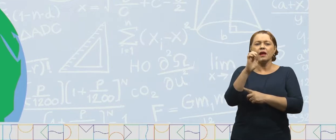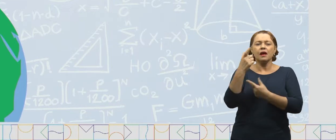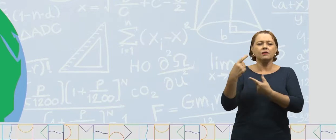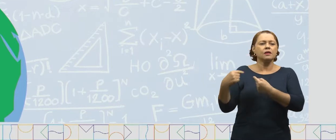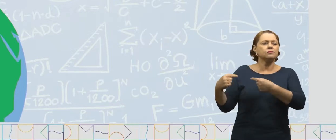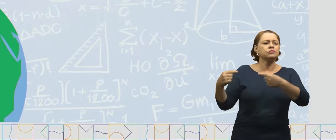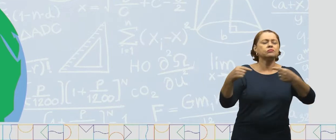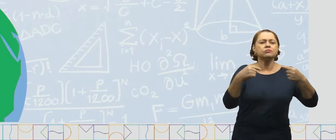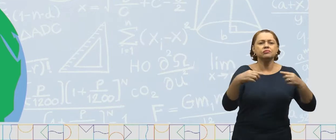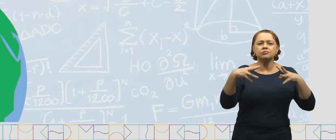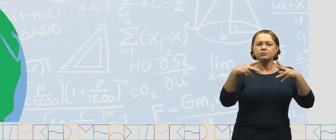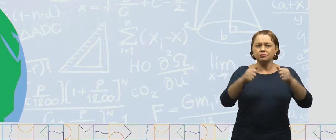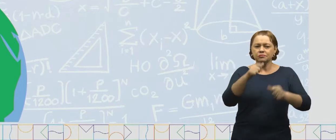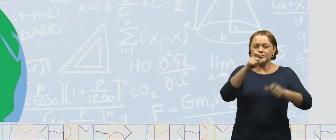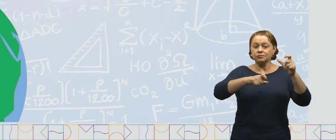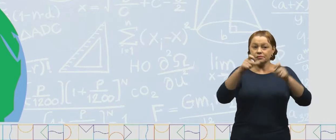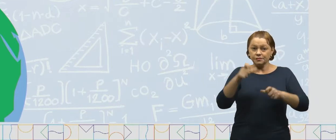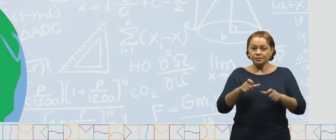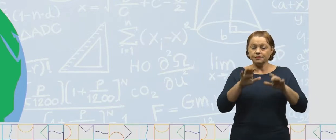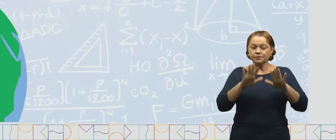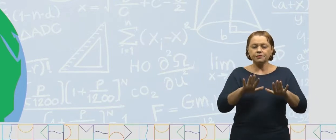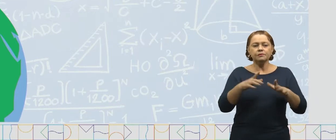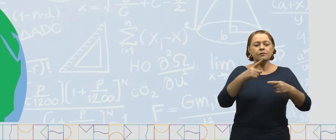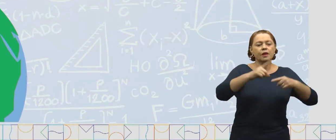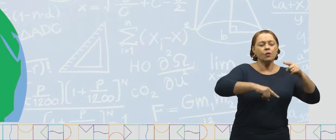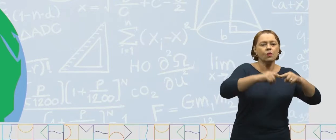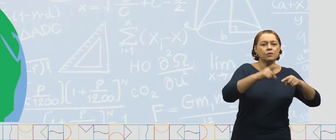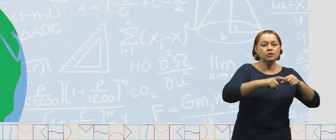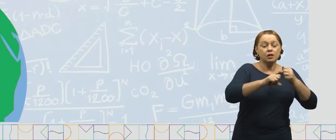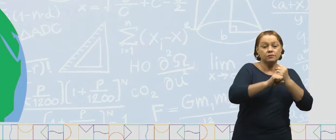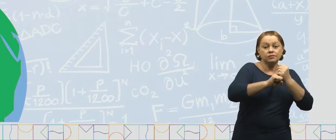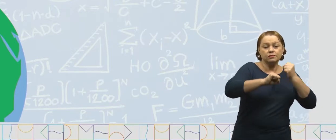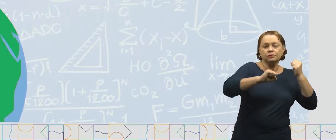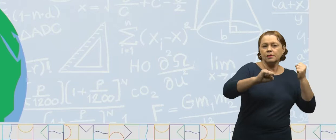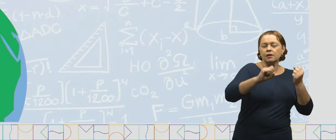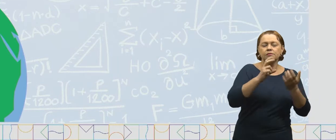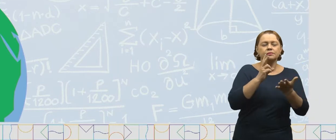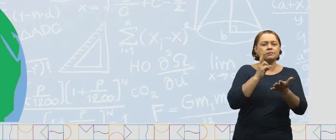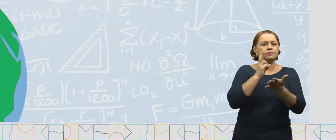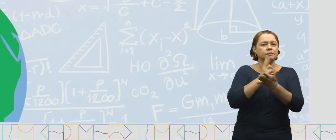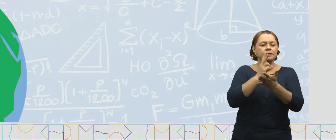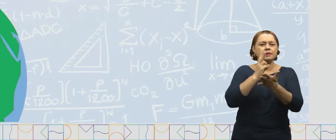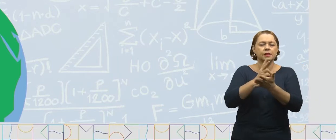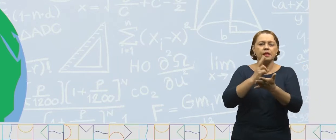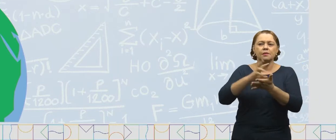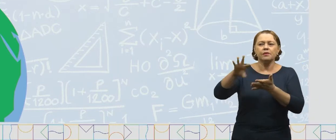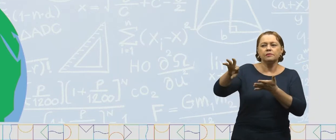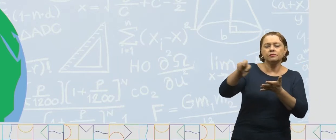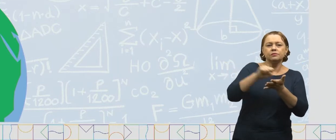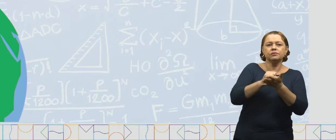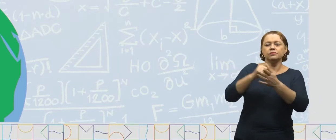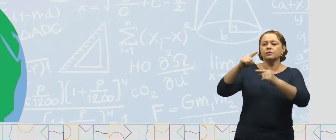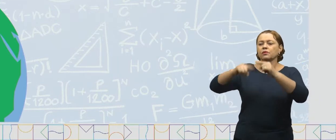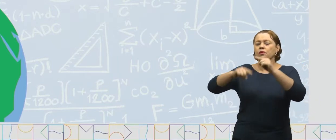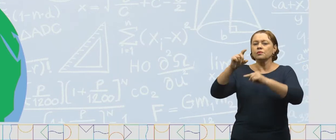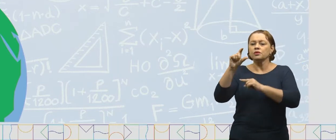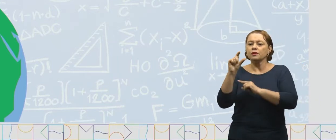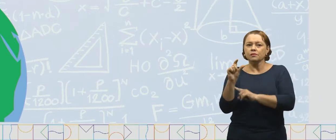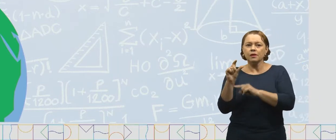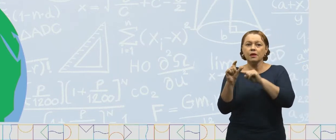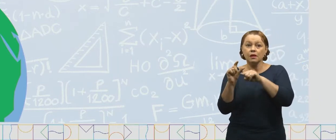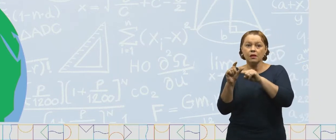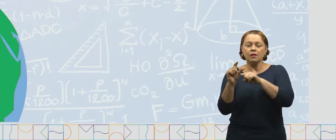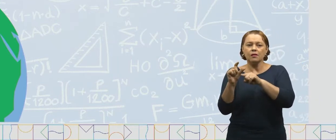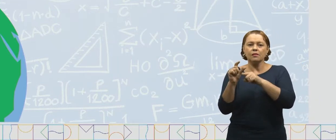hoje. Ou seja, um objeto maior sempre vai atrair um objeto menor que tenha